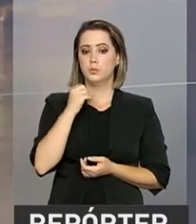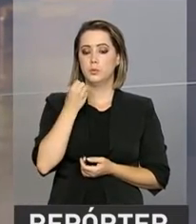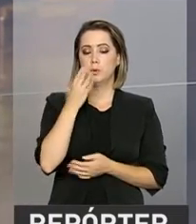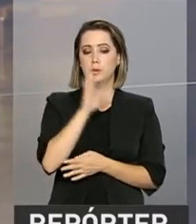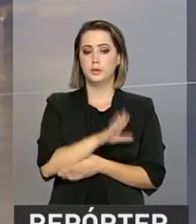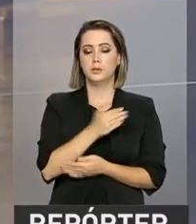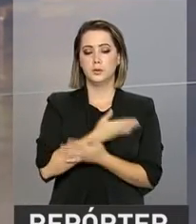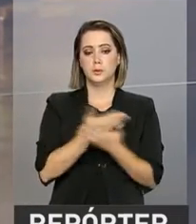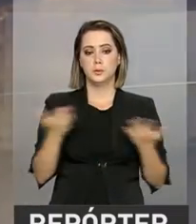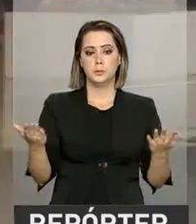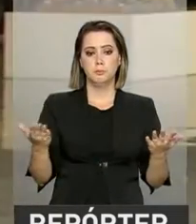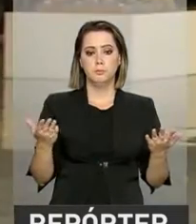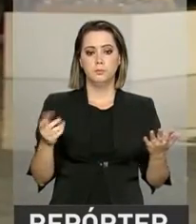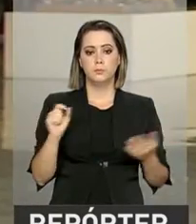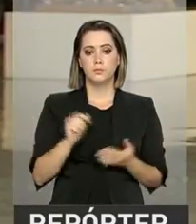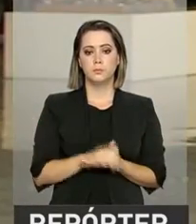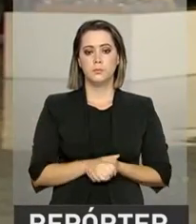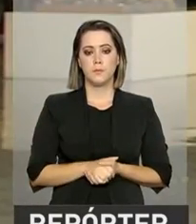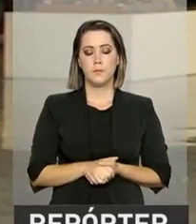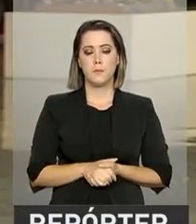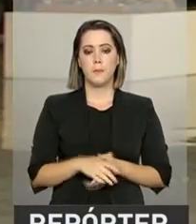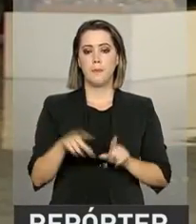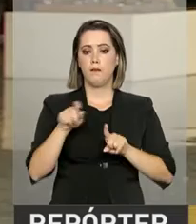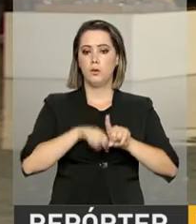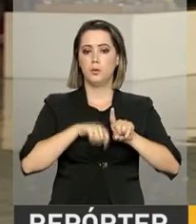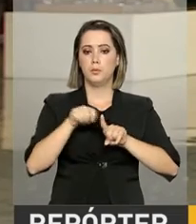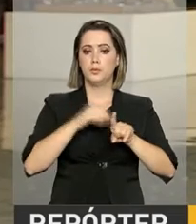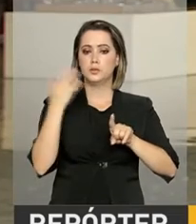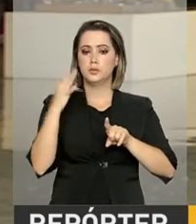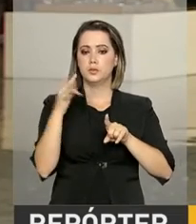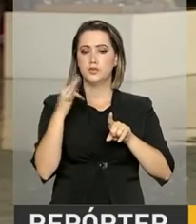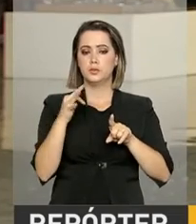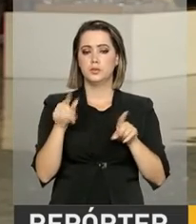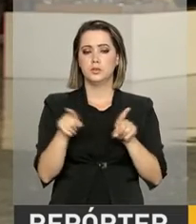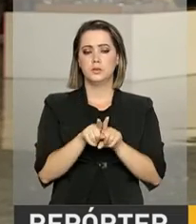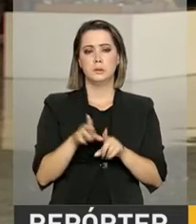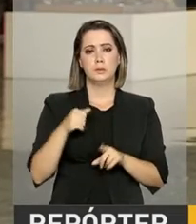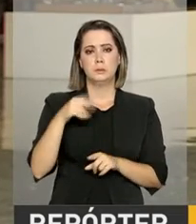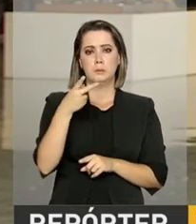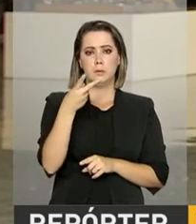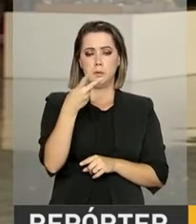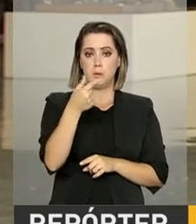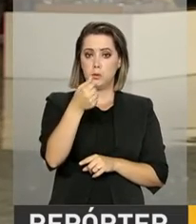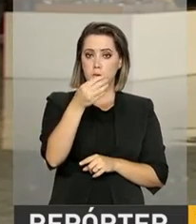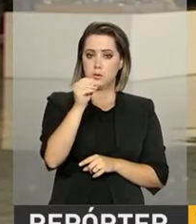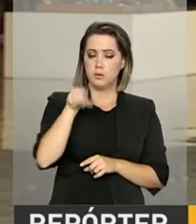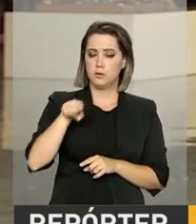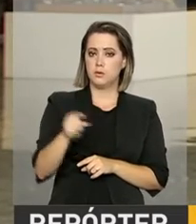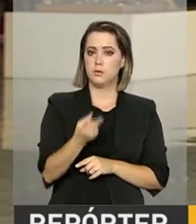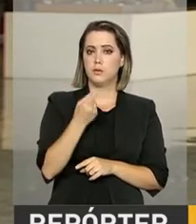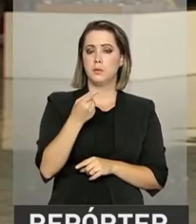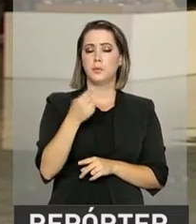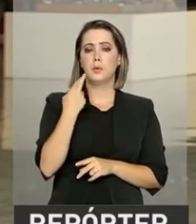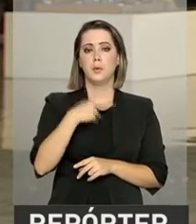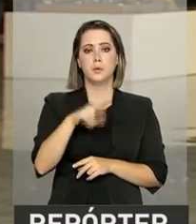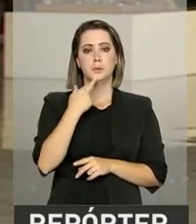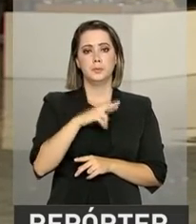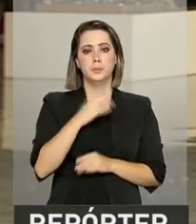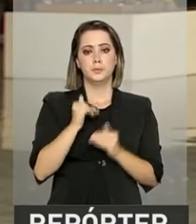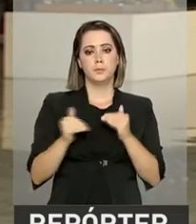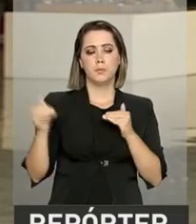tarde, Roberto. Boa tarde a todos. No mês de fevereiro, a Anatel registrou 270 mil reclamações,